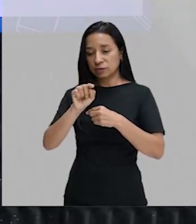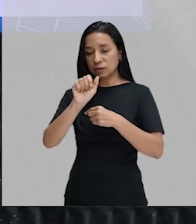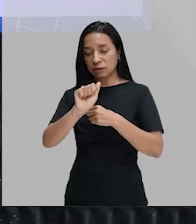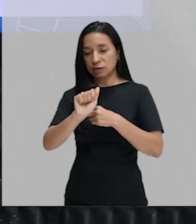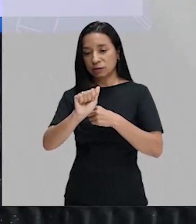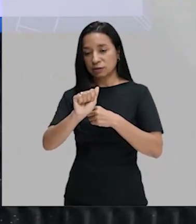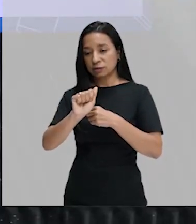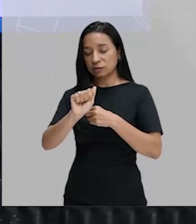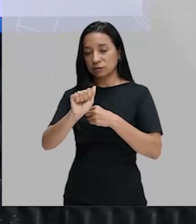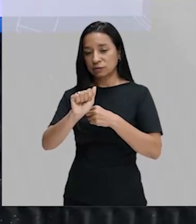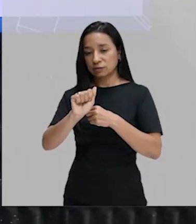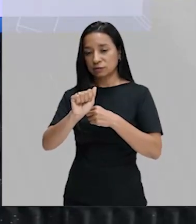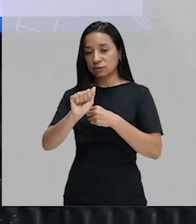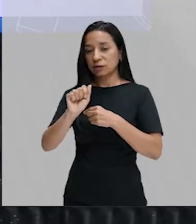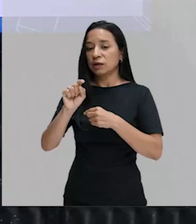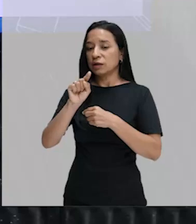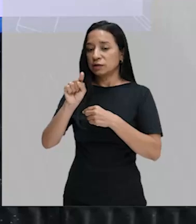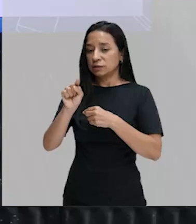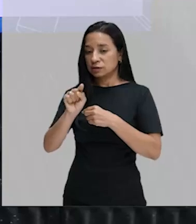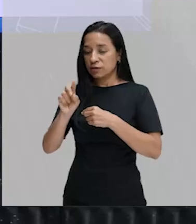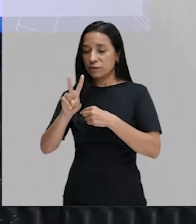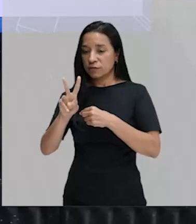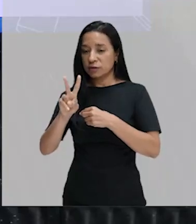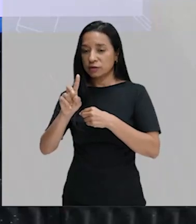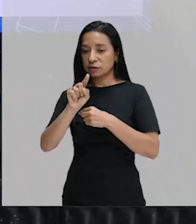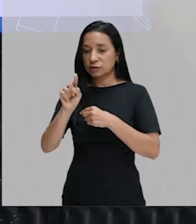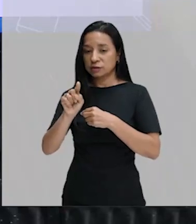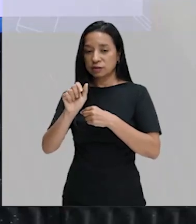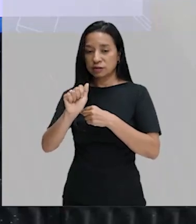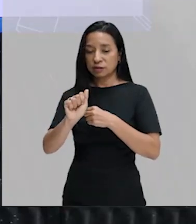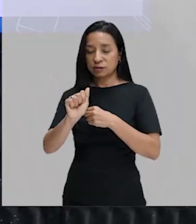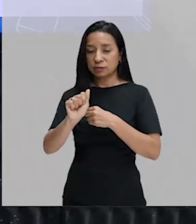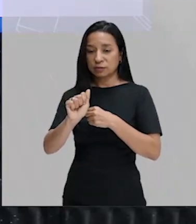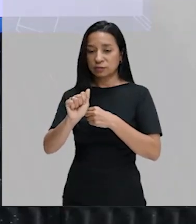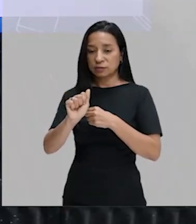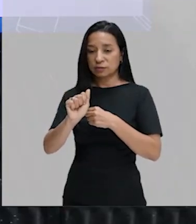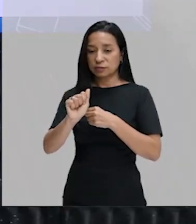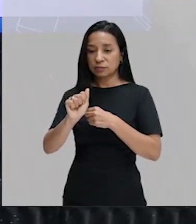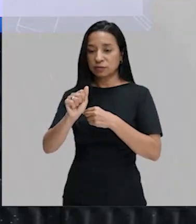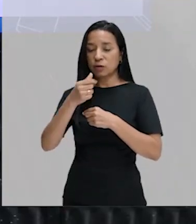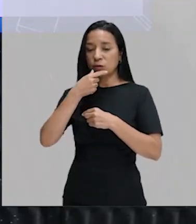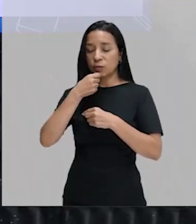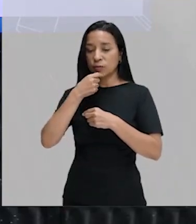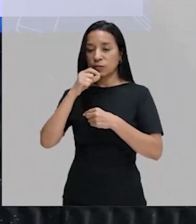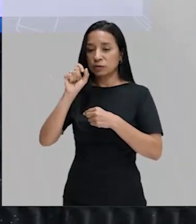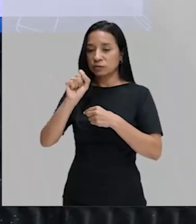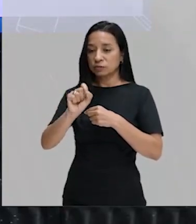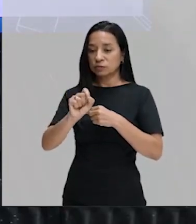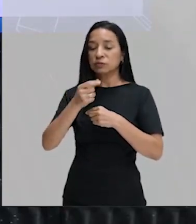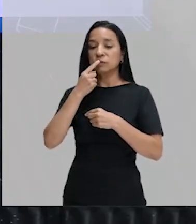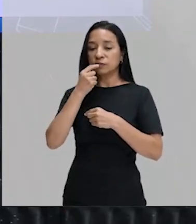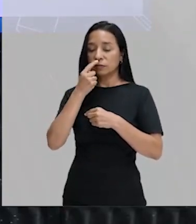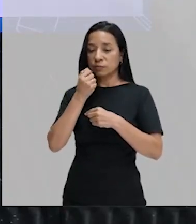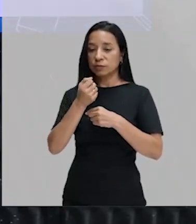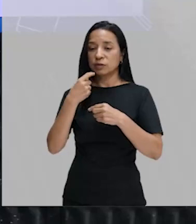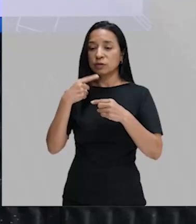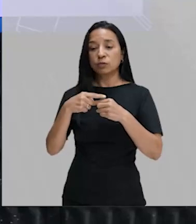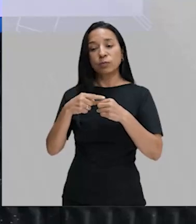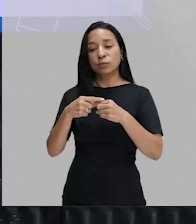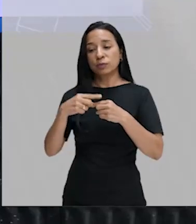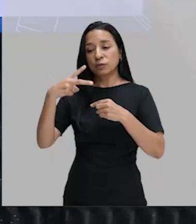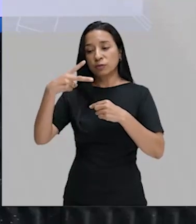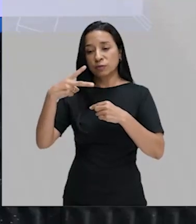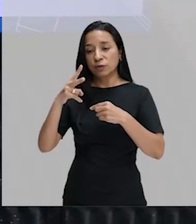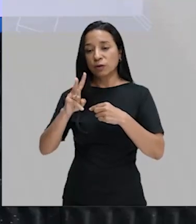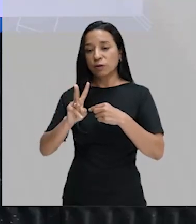genótipo ZVZA. É vermelho, vai formar um macho vermelho, porque eu sei que o V é dominante sobre o